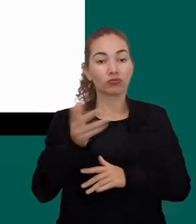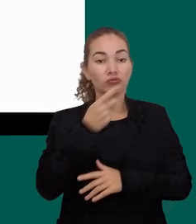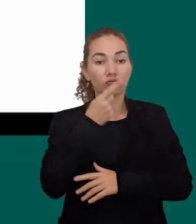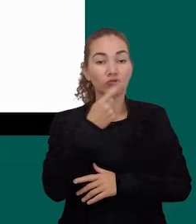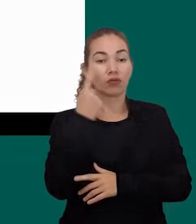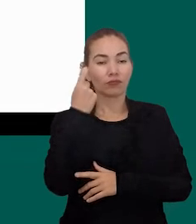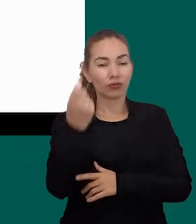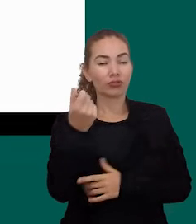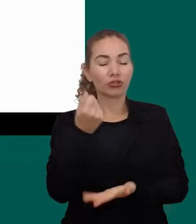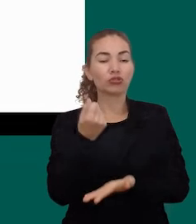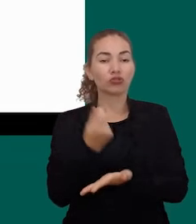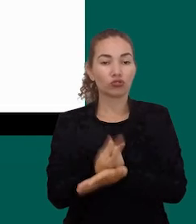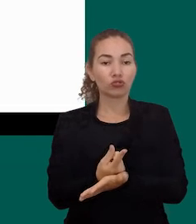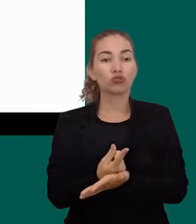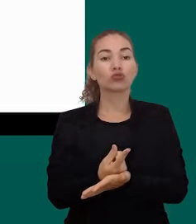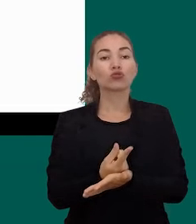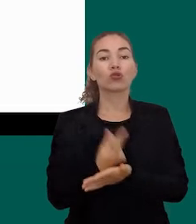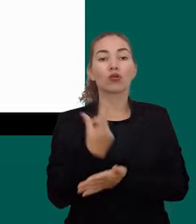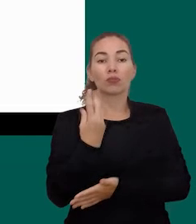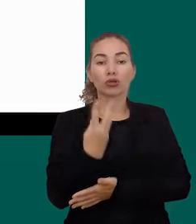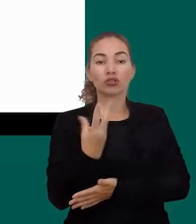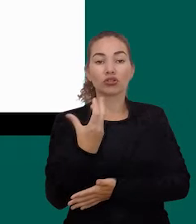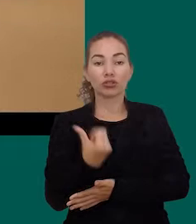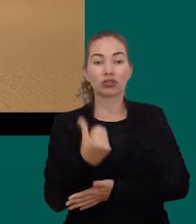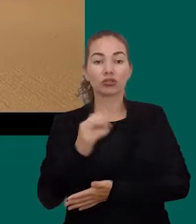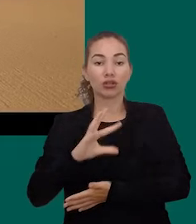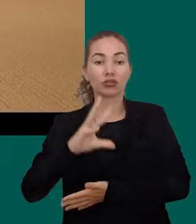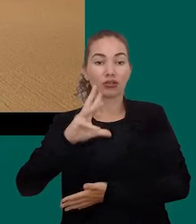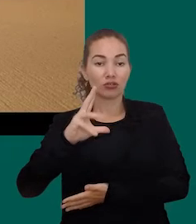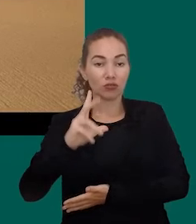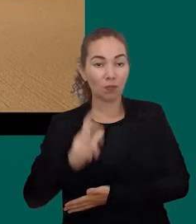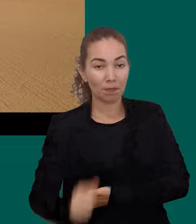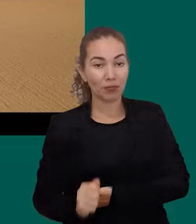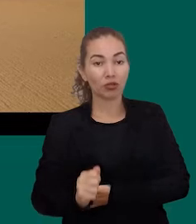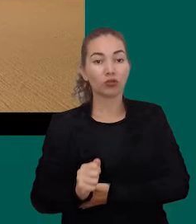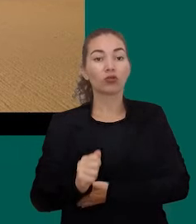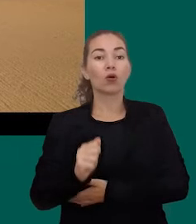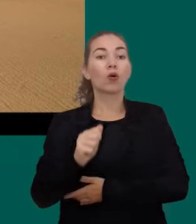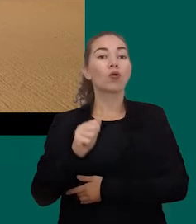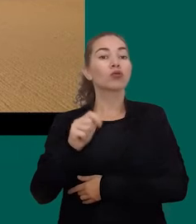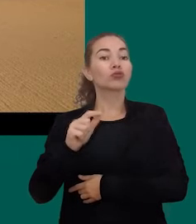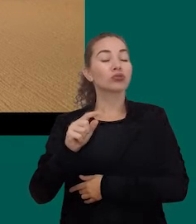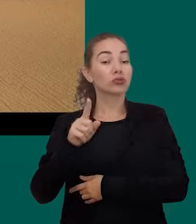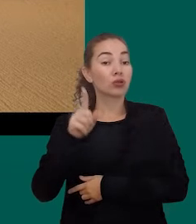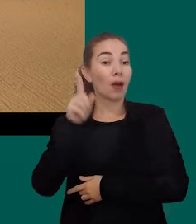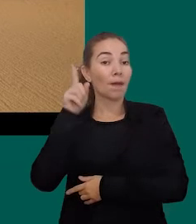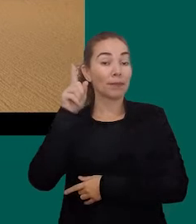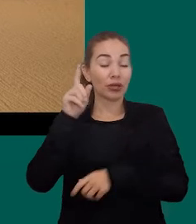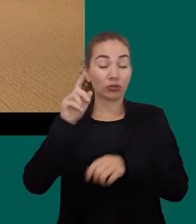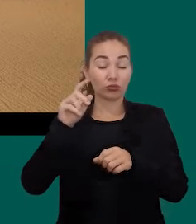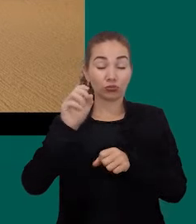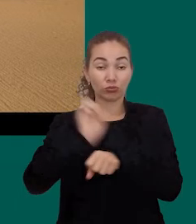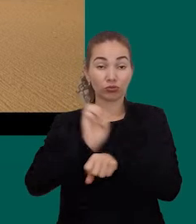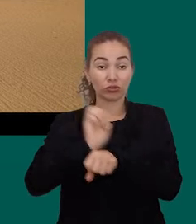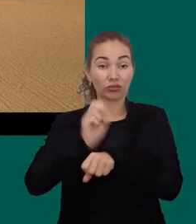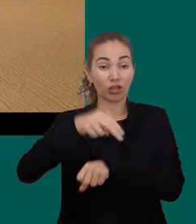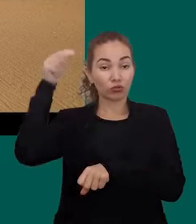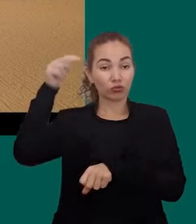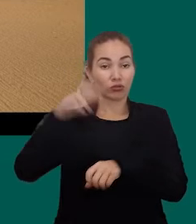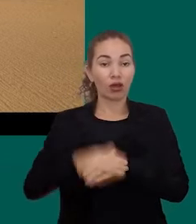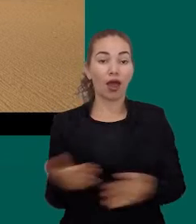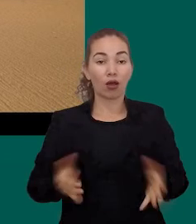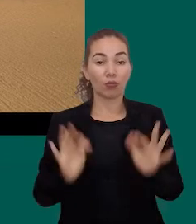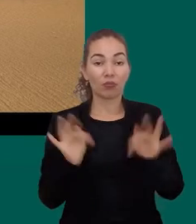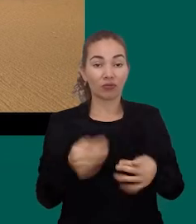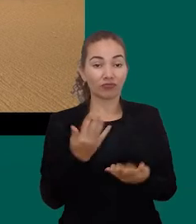de interesse de compra de 36 milhões de doses da vacina Sputnik V pelo consórcio de estados do Nordeste, tá? Então, a gente vai falar agora, para encerrar a